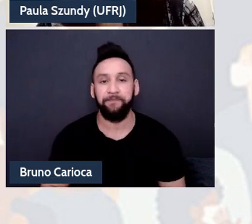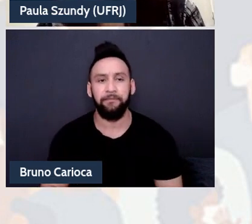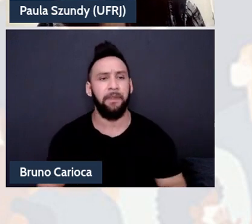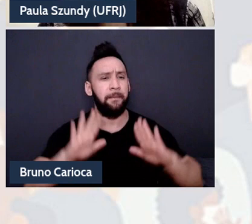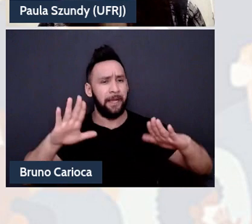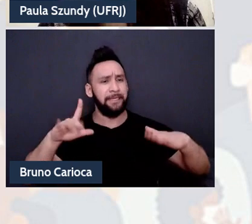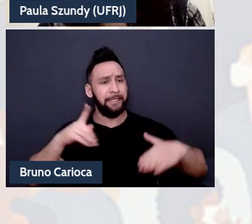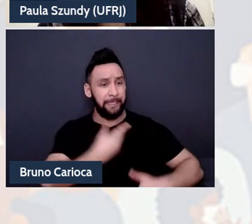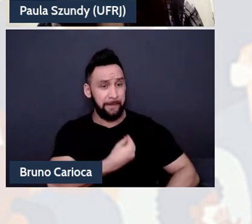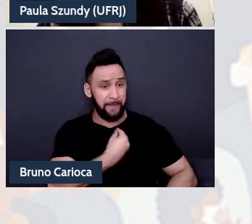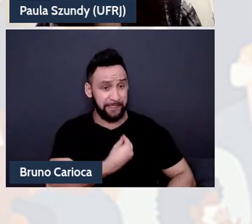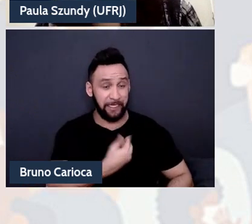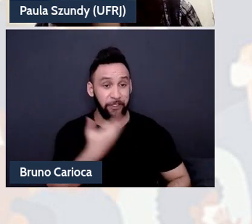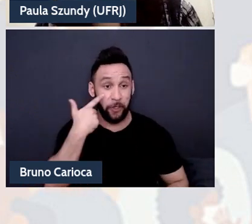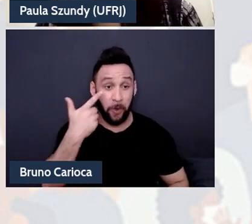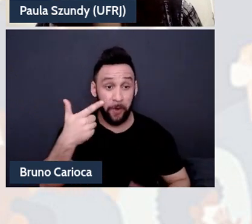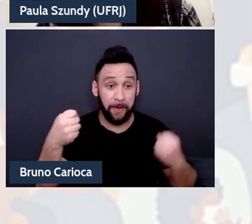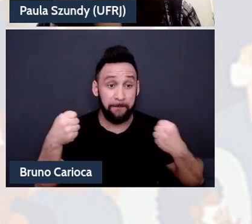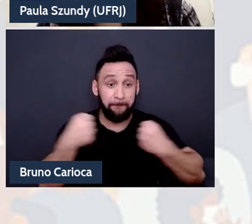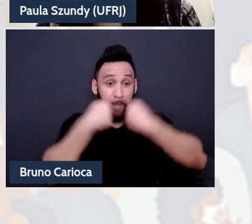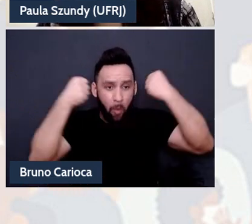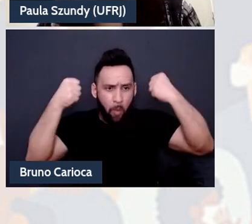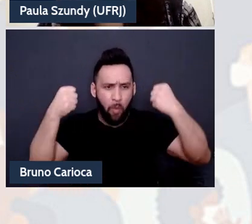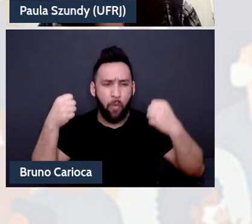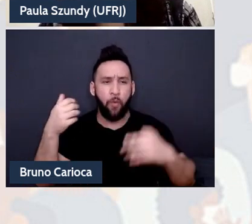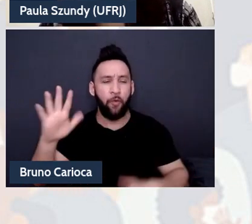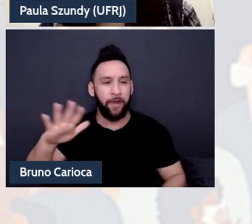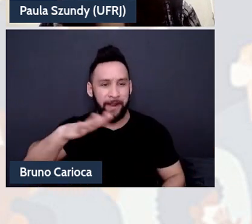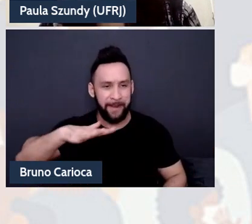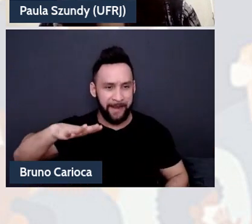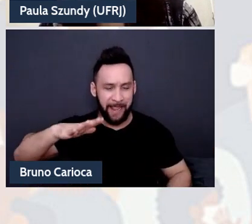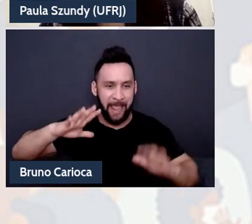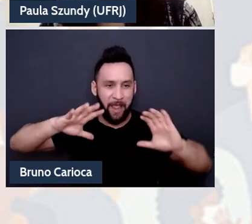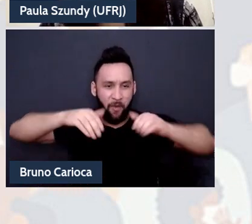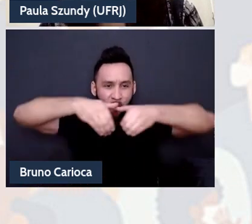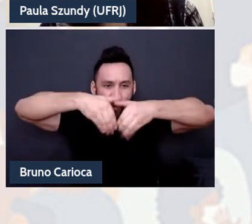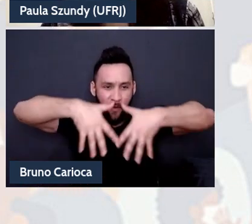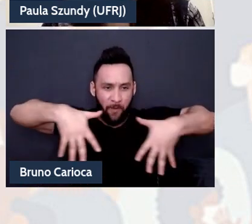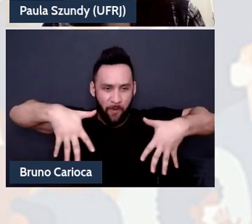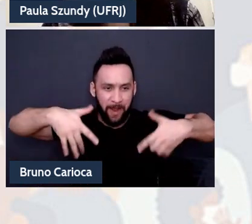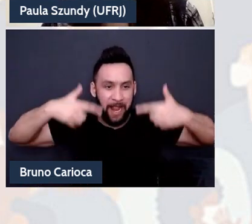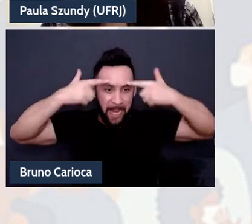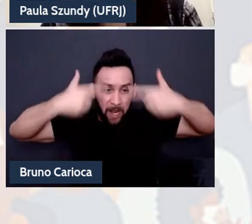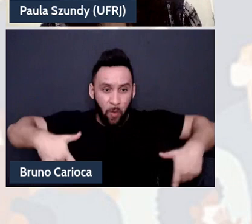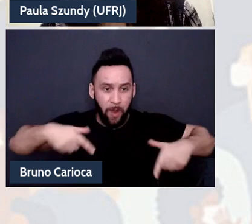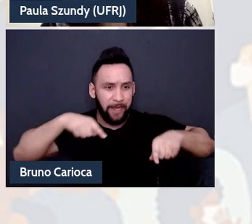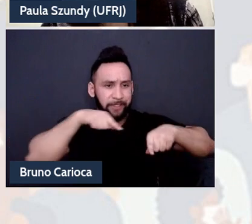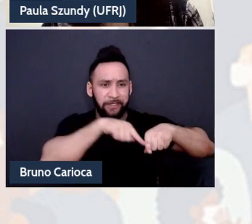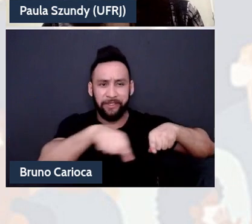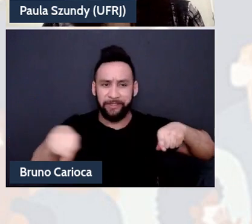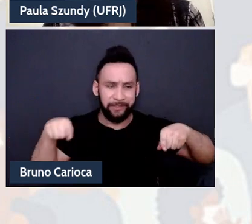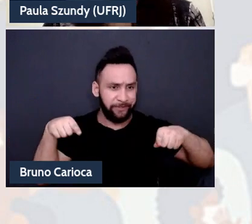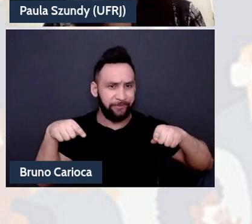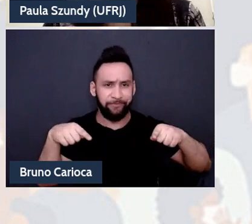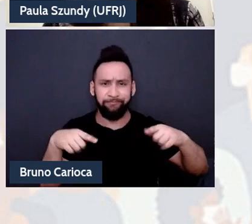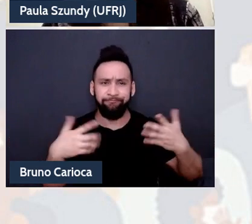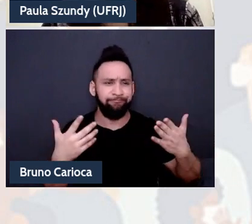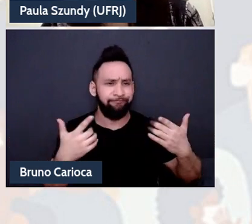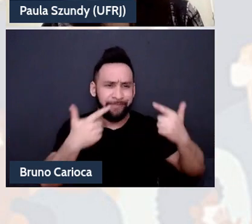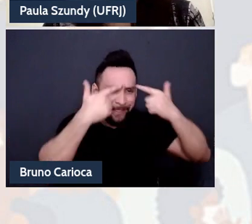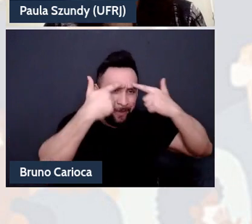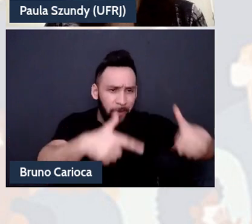um apagamento, né, na terceira versão da BNCC, das relações entre linguagem e